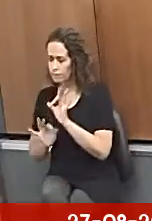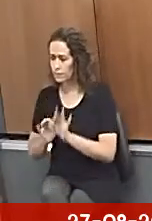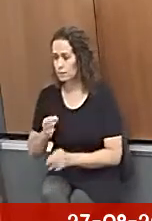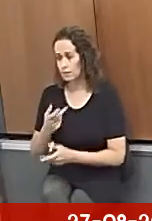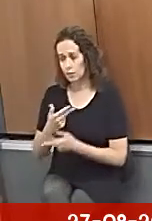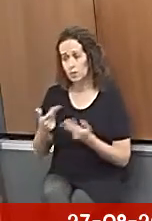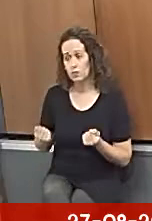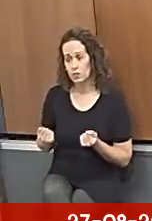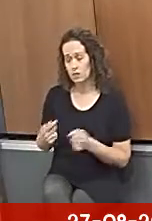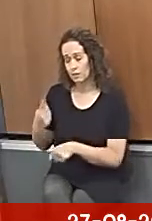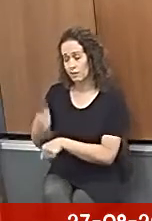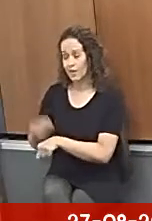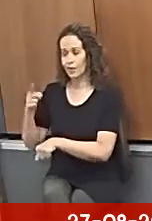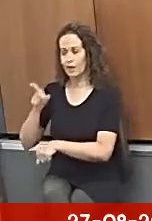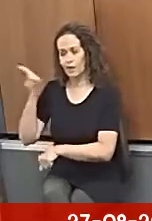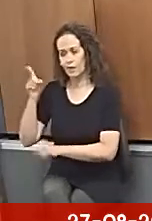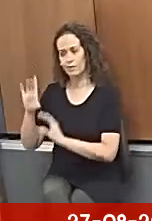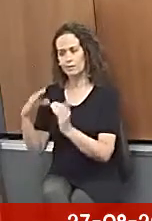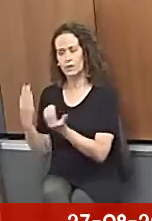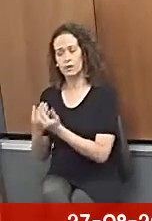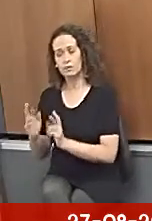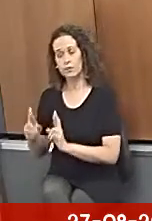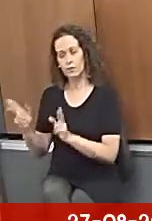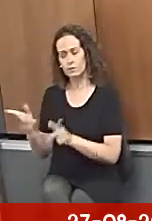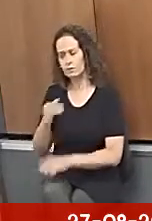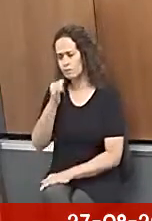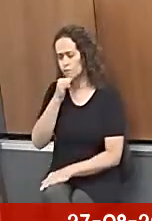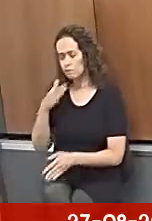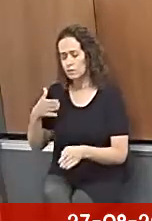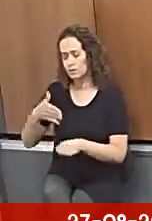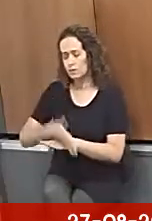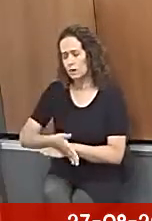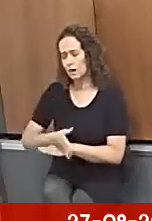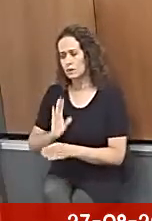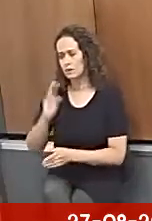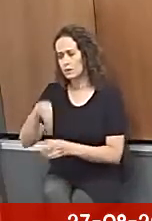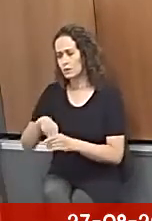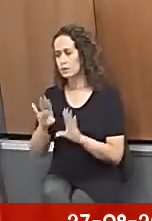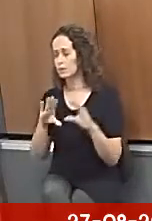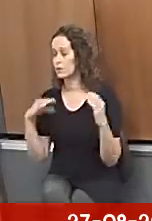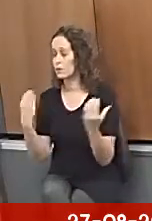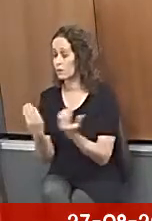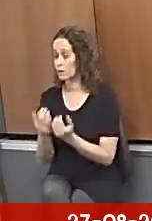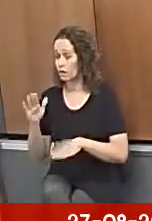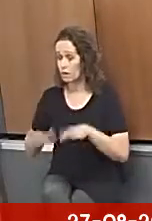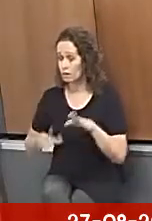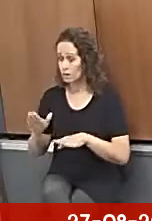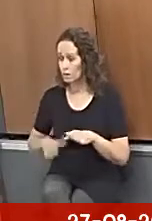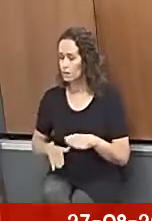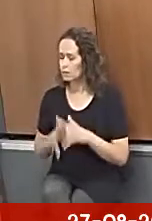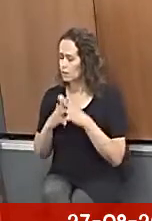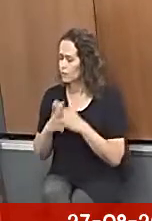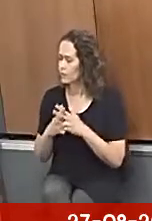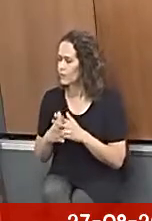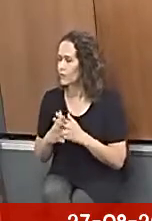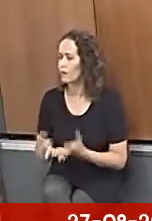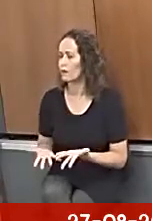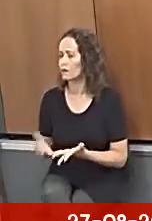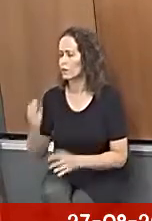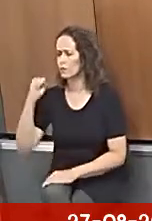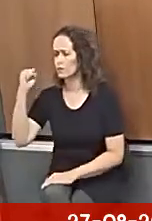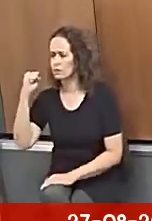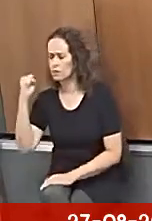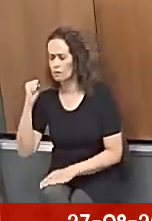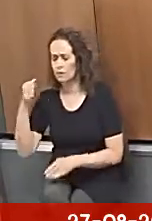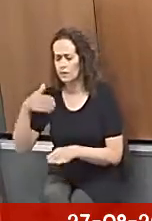na hora né por exemplo a entrada no estádio eu sei que às vezes é complicado porque o torcedor ficará fora ele entra no último